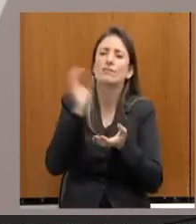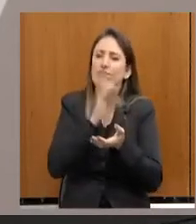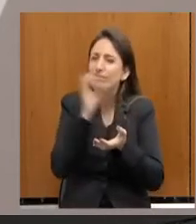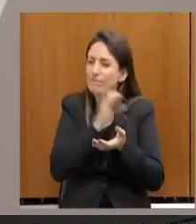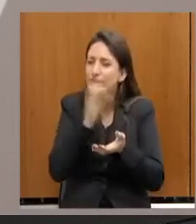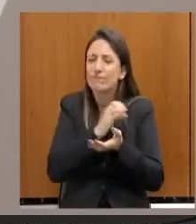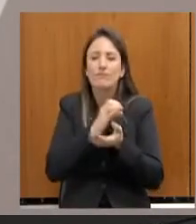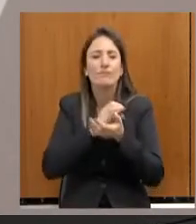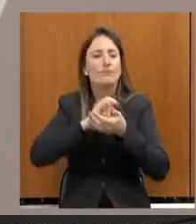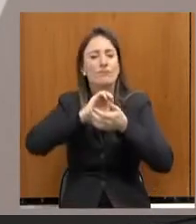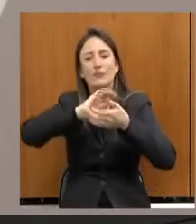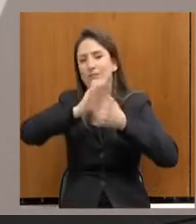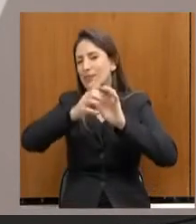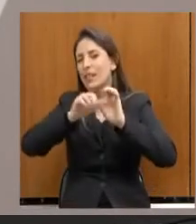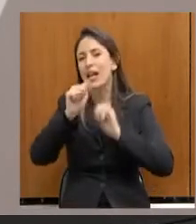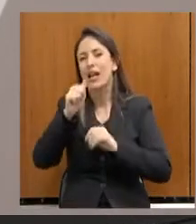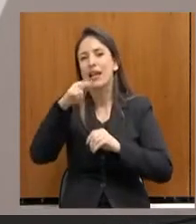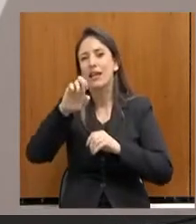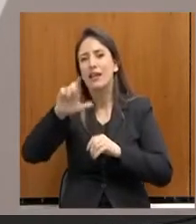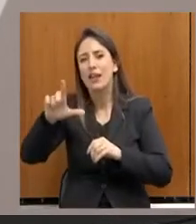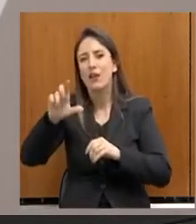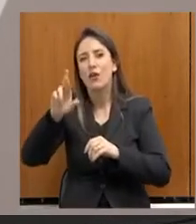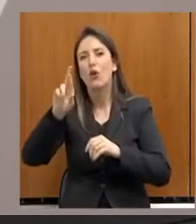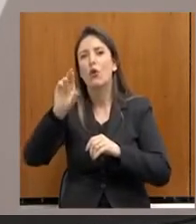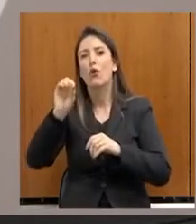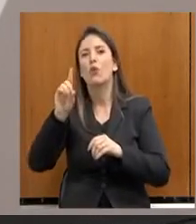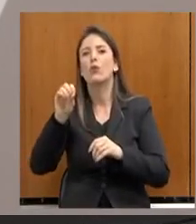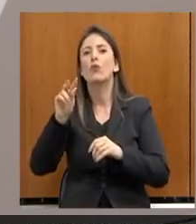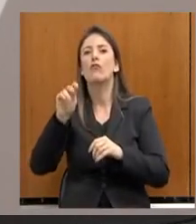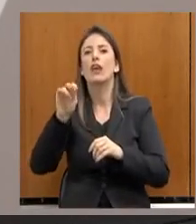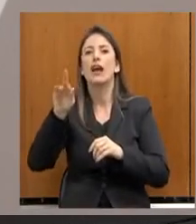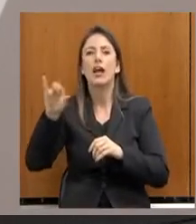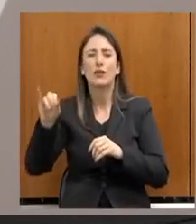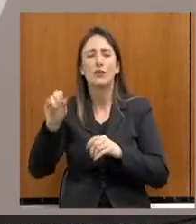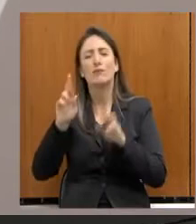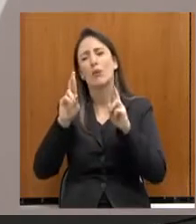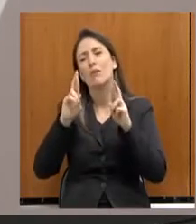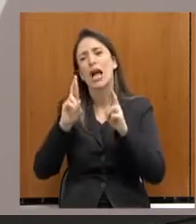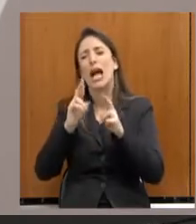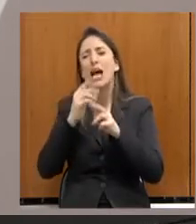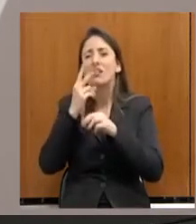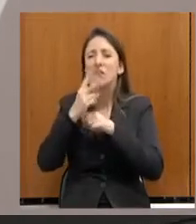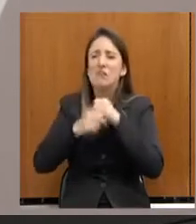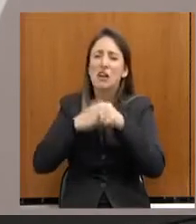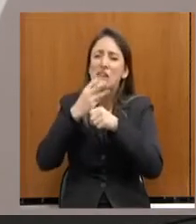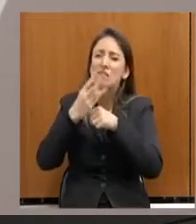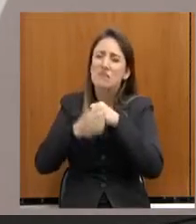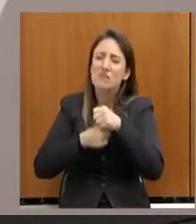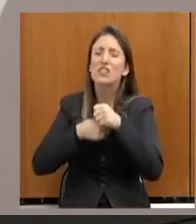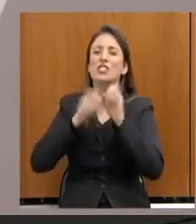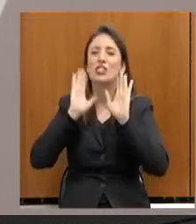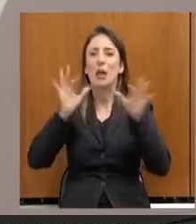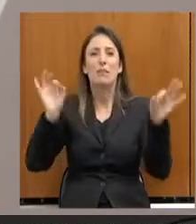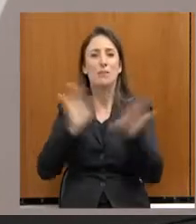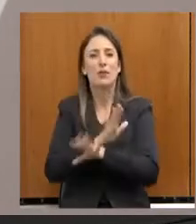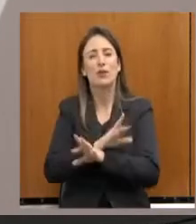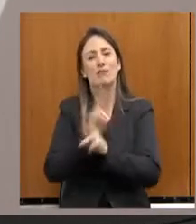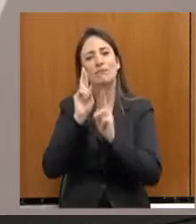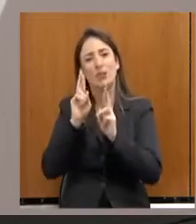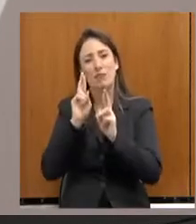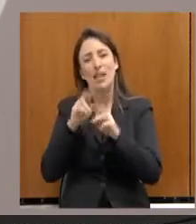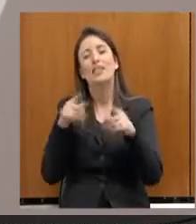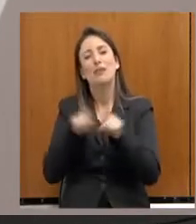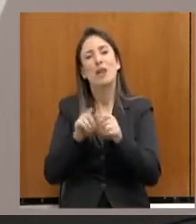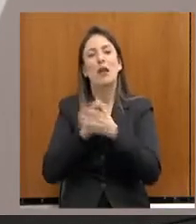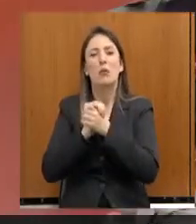muito e o e possa vir a realidade se Deus quiser em poucos anos esse é o nosso colocação e cumprimentar Mais